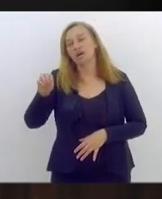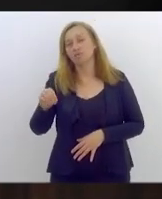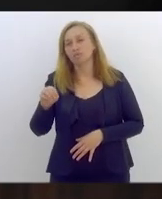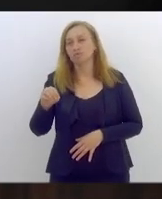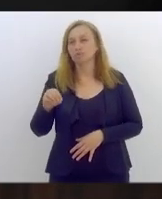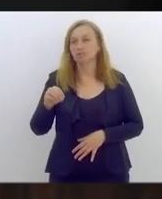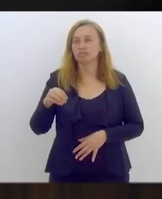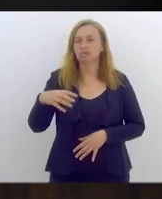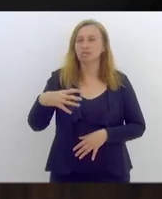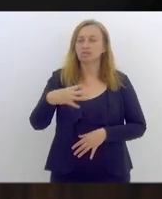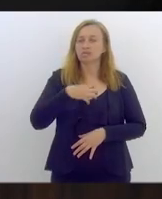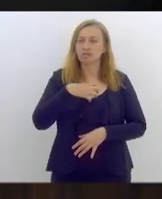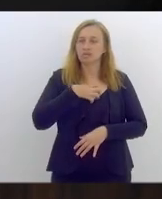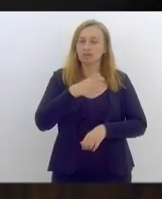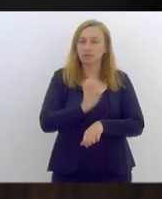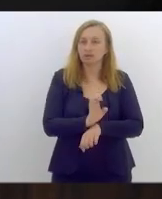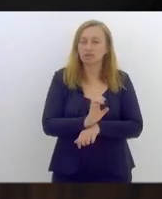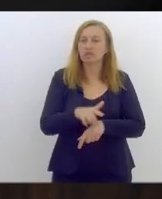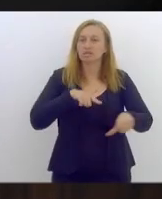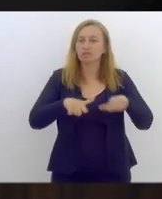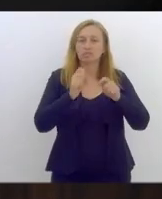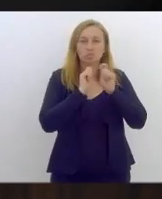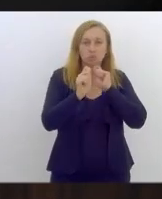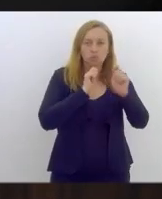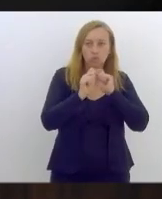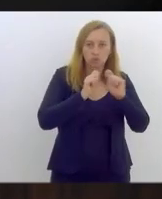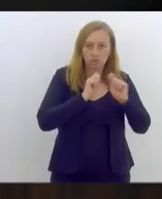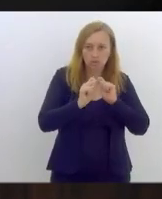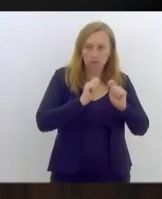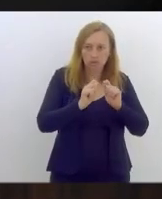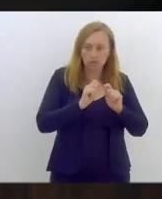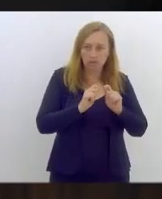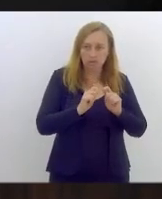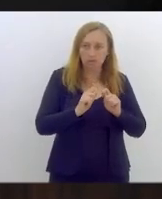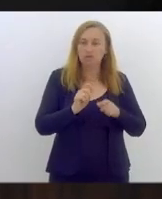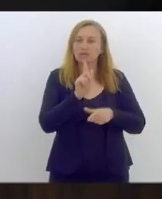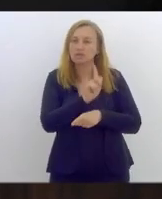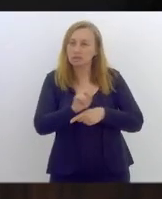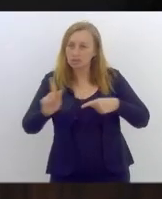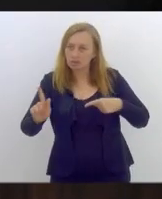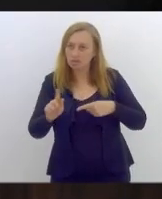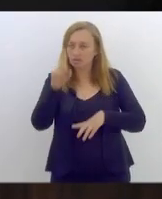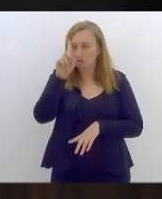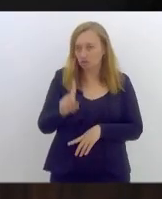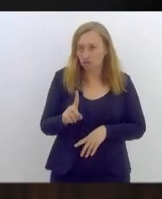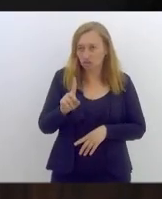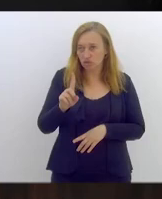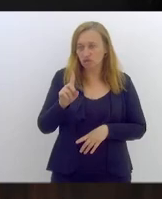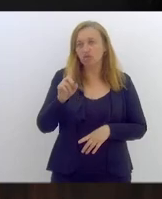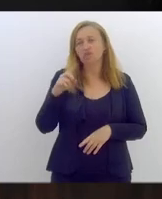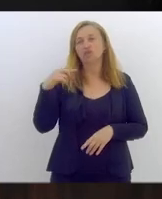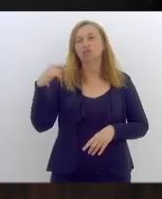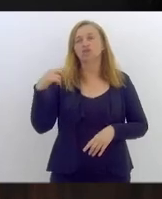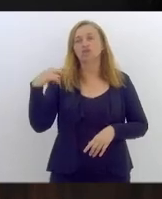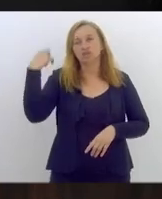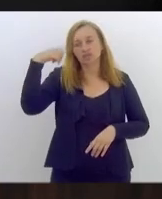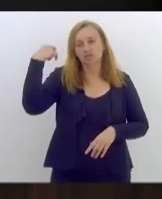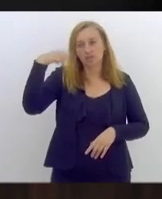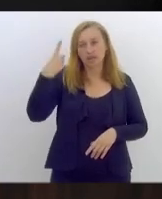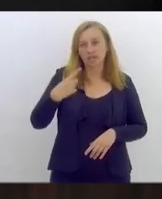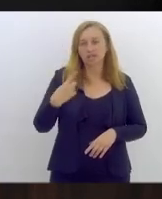janeiro de 1942. Trabalhou como jornalista e tradutor, fez graduação em Direito pela Universidade Federal da